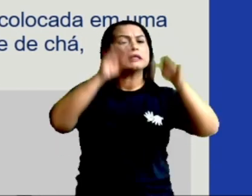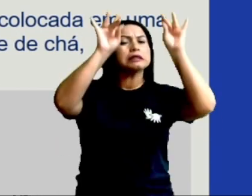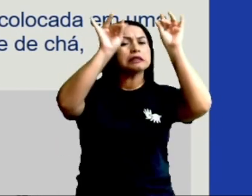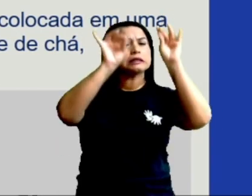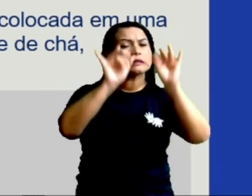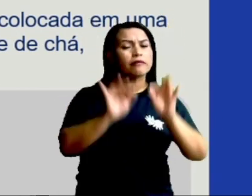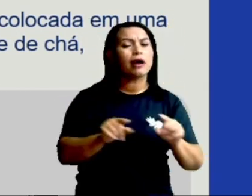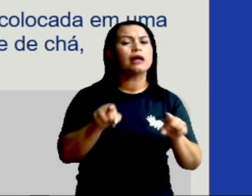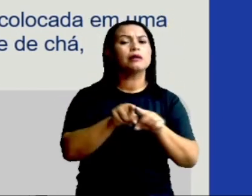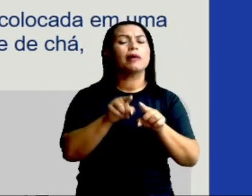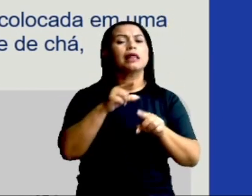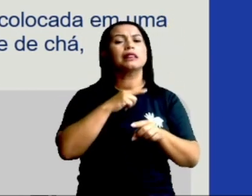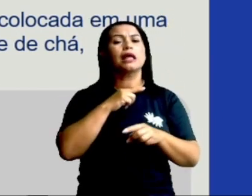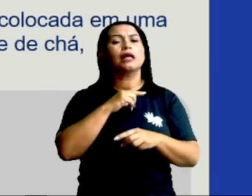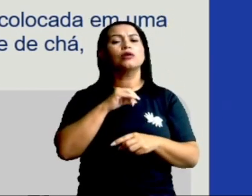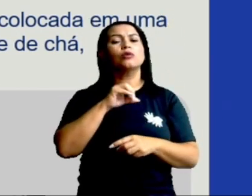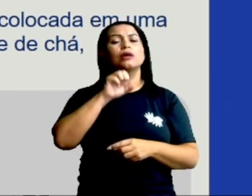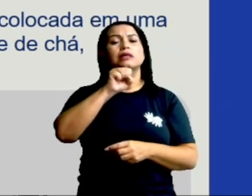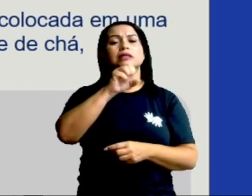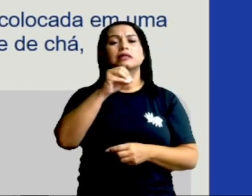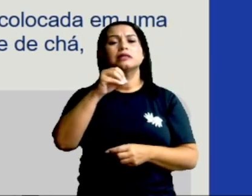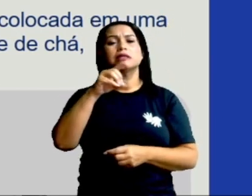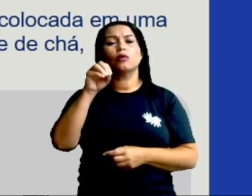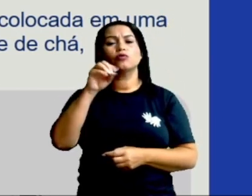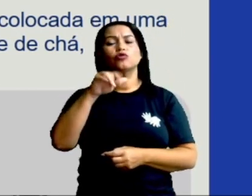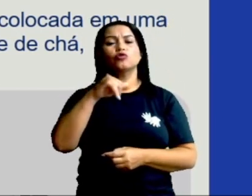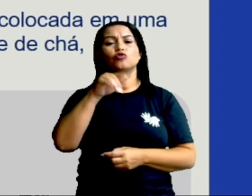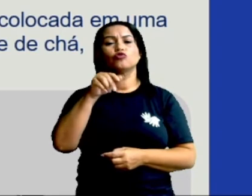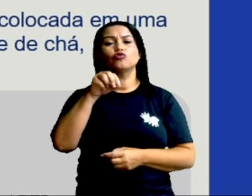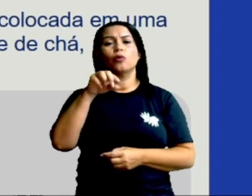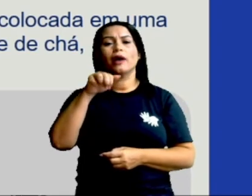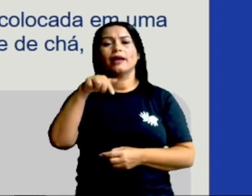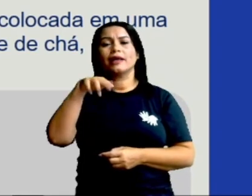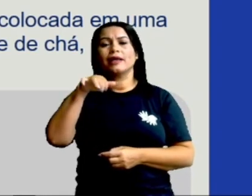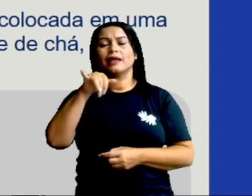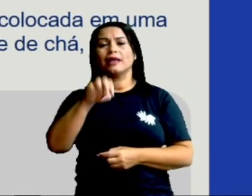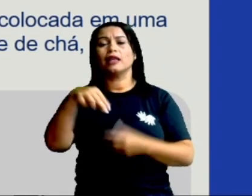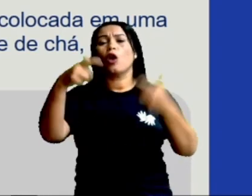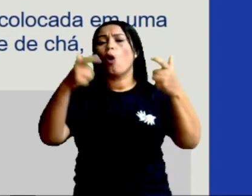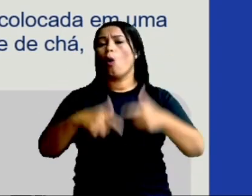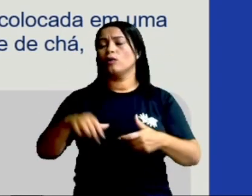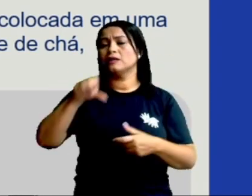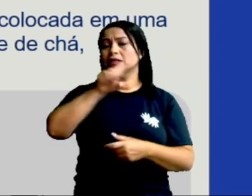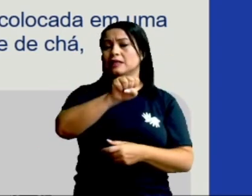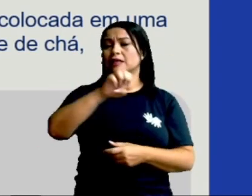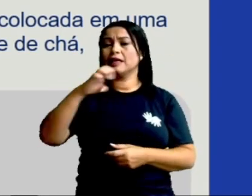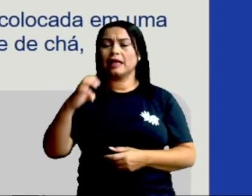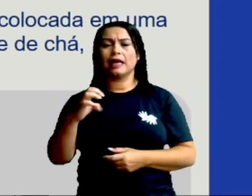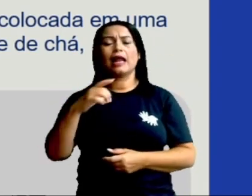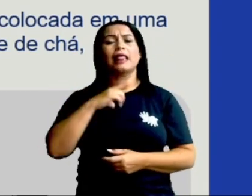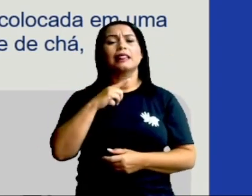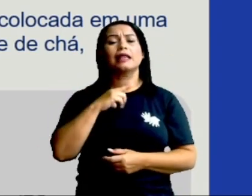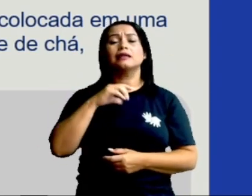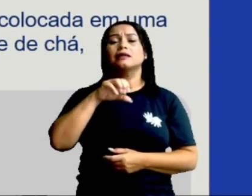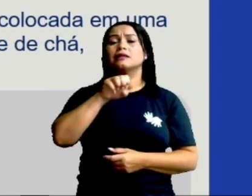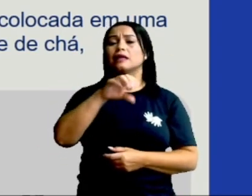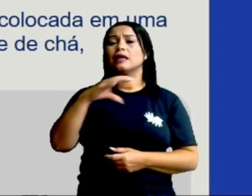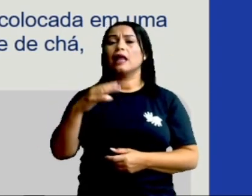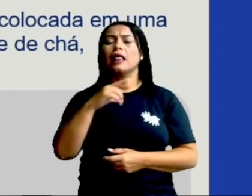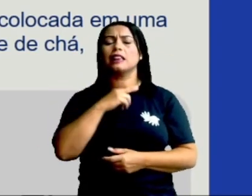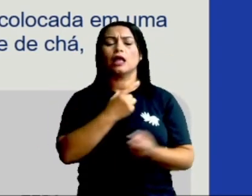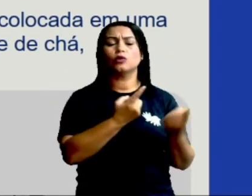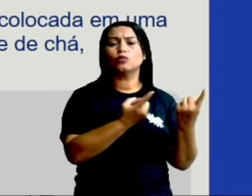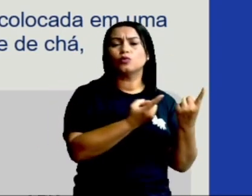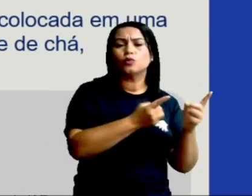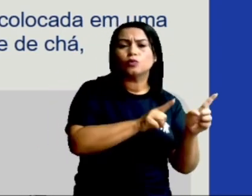como em São Joaquim em Santa Catarina o churrasco é uma especialidade do Rio Grande do